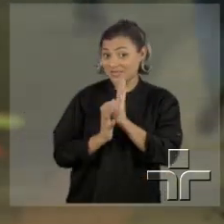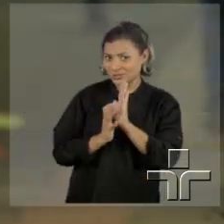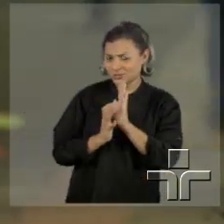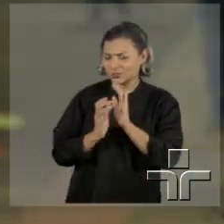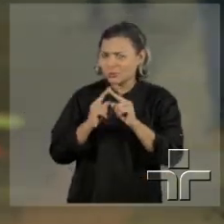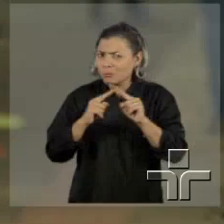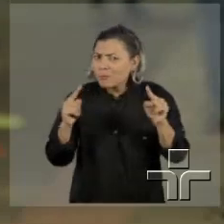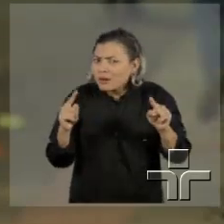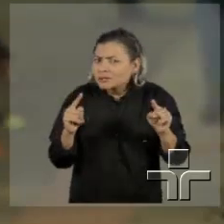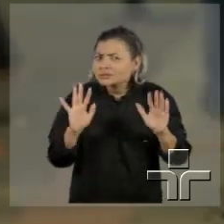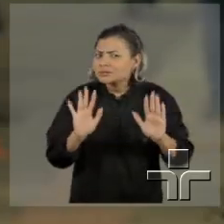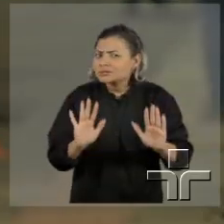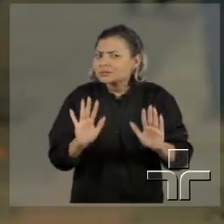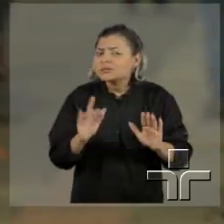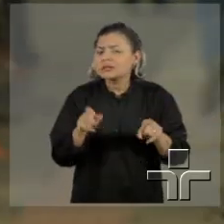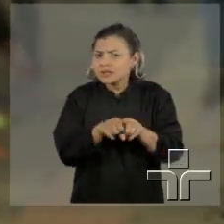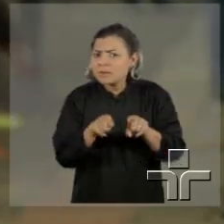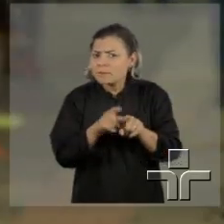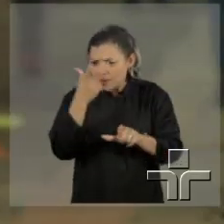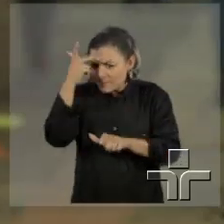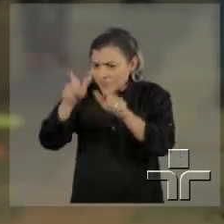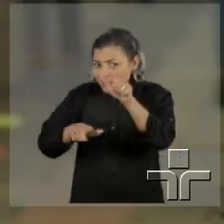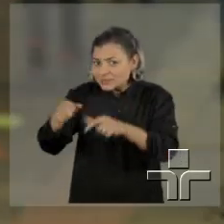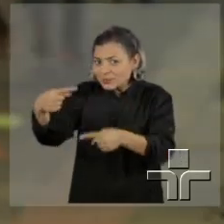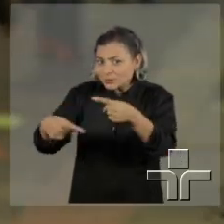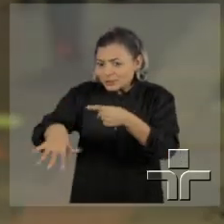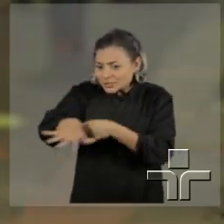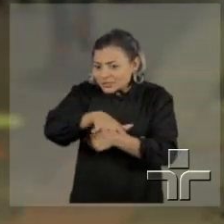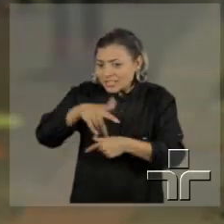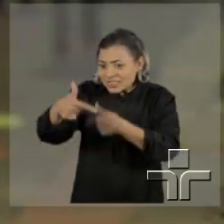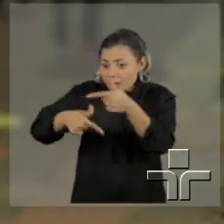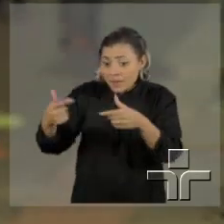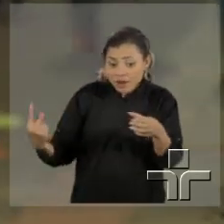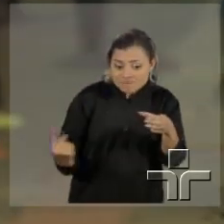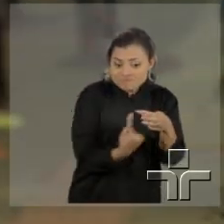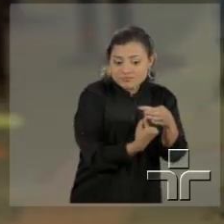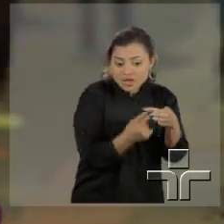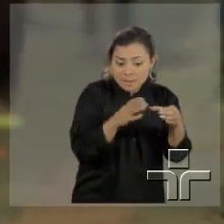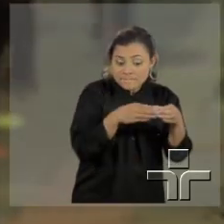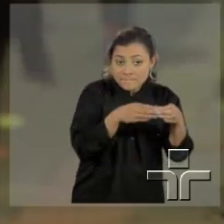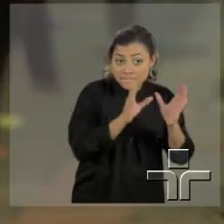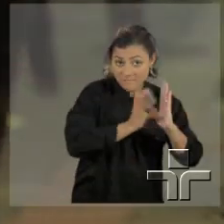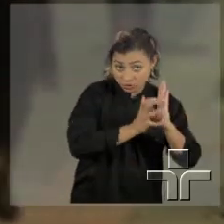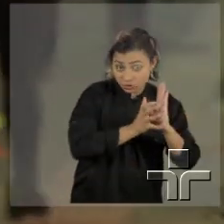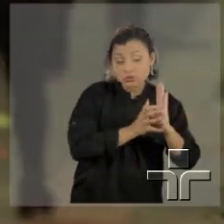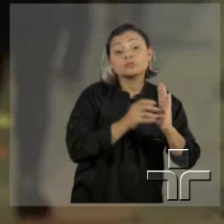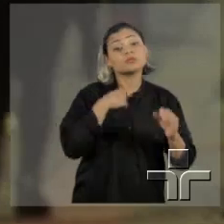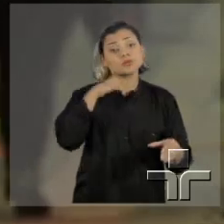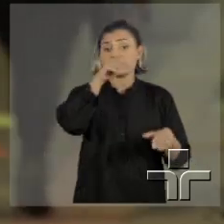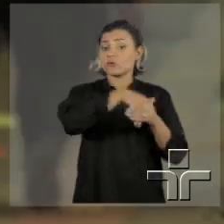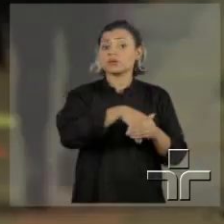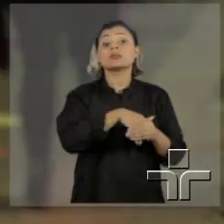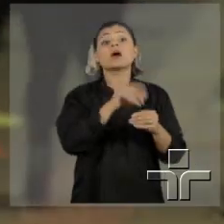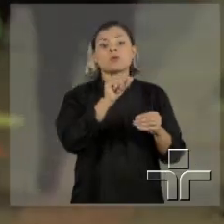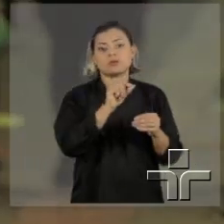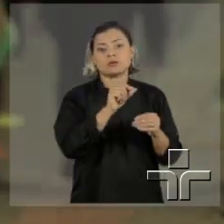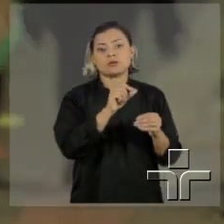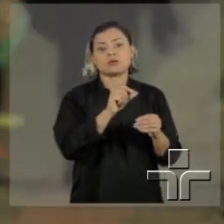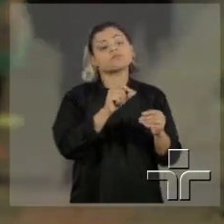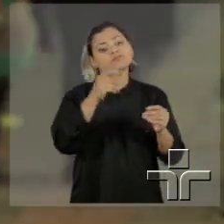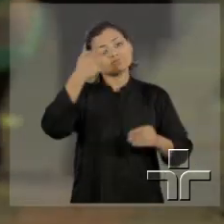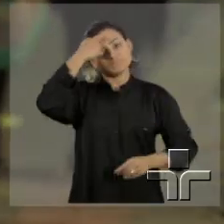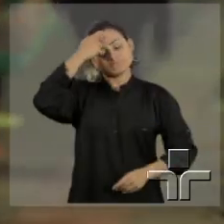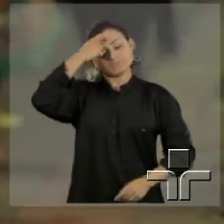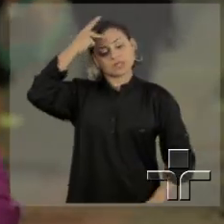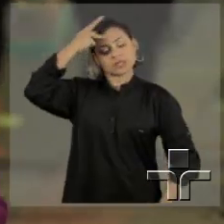mesmo tempo, garante aos parlamentares vinculados às siglas o direito de votar de acordo com a própria